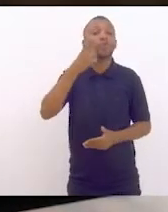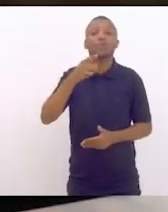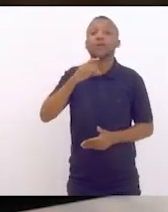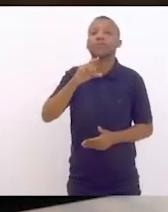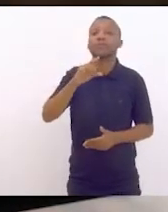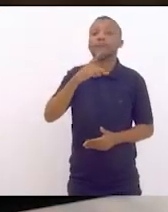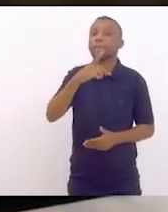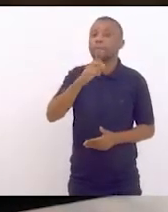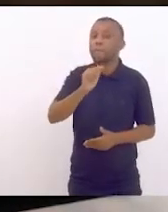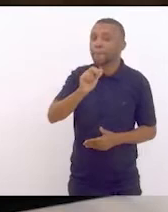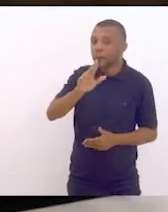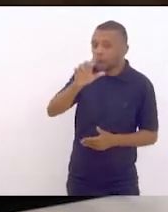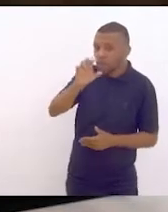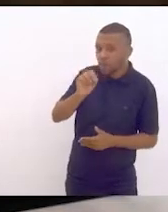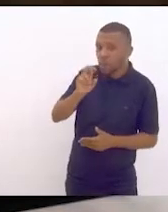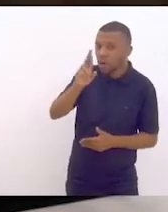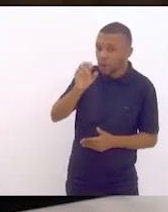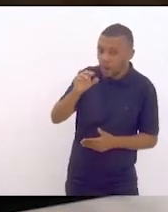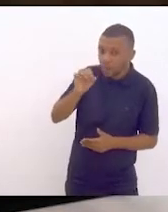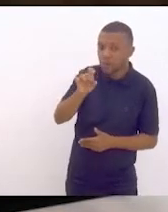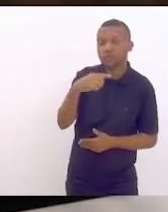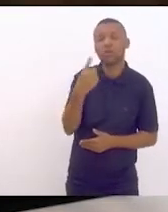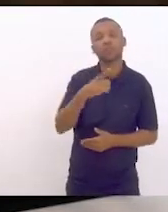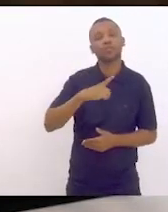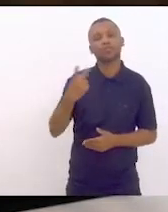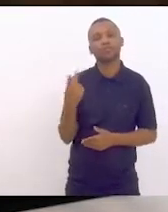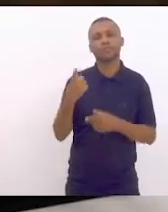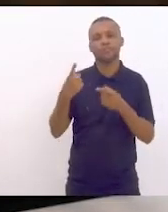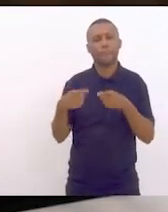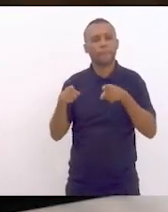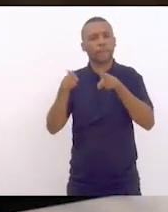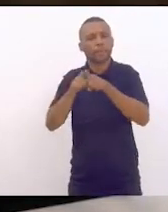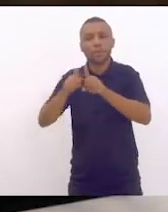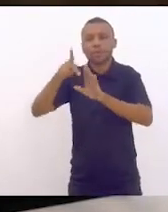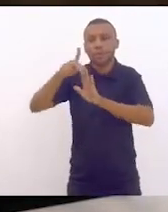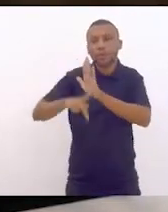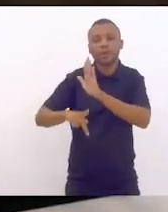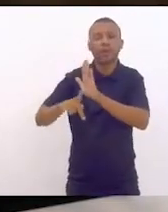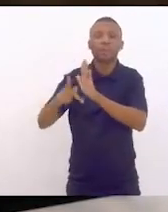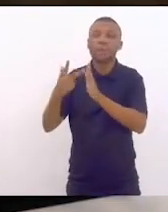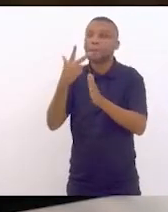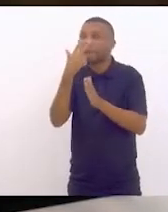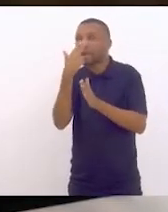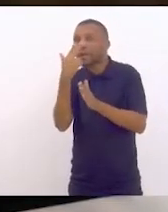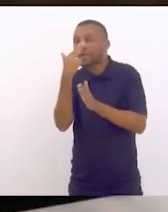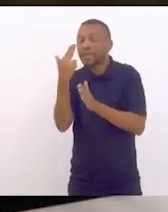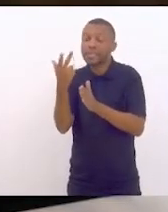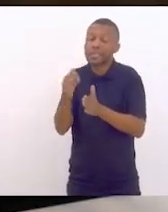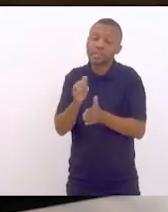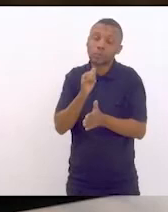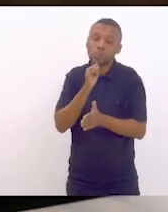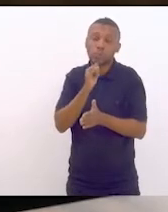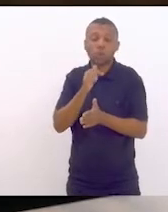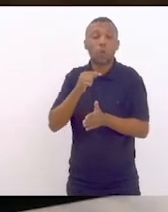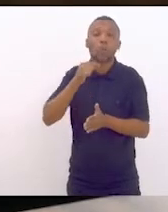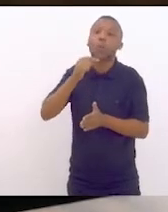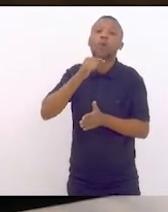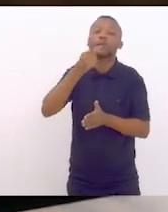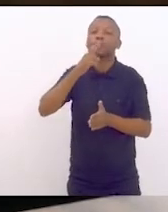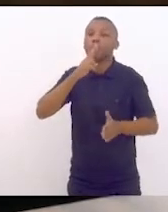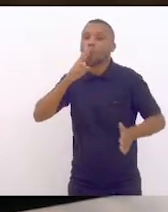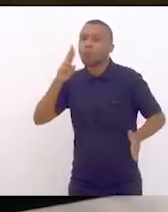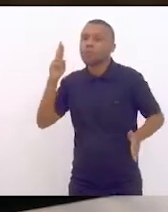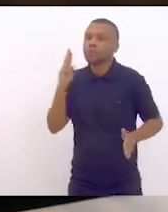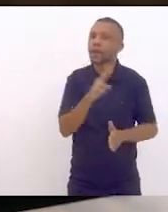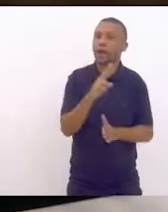uma parceria, né, com a autoria de um projeto semelhante, que infelizmente não deu os resultados que a gente